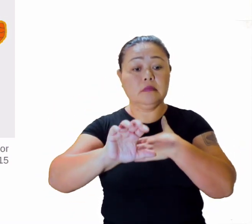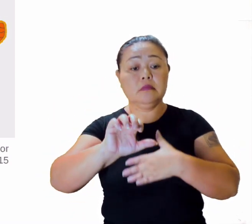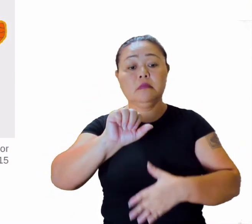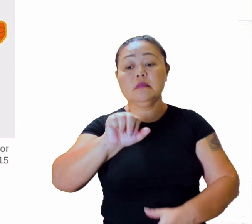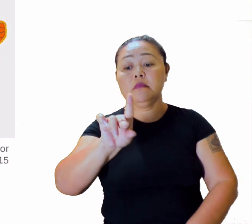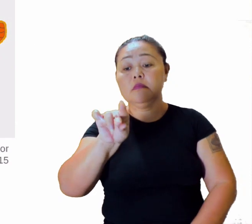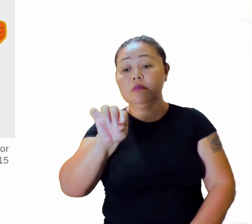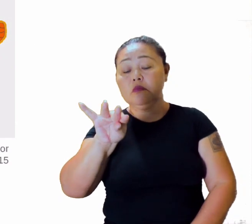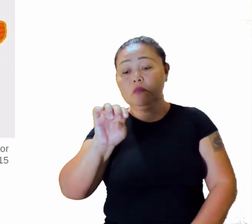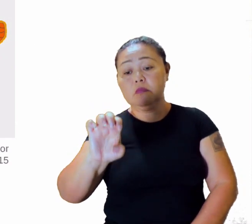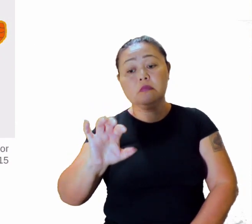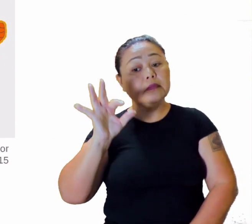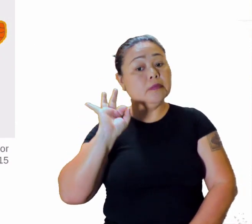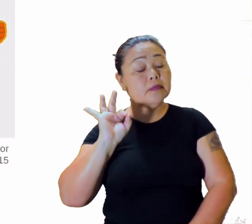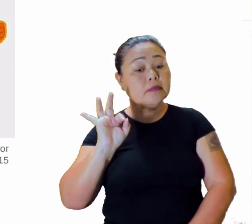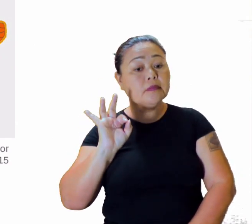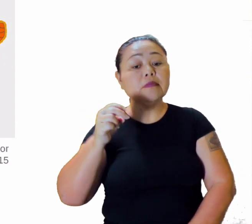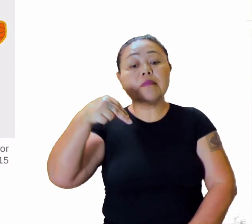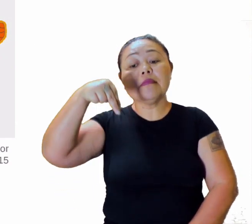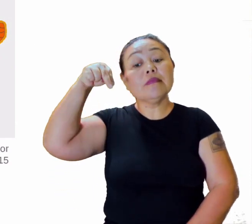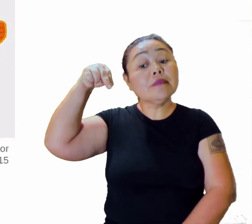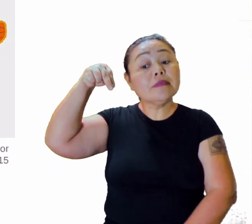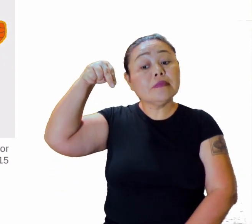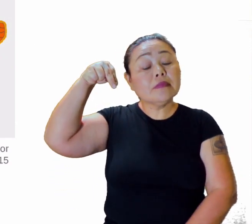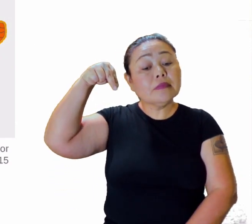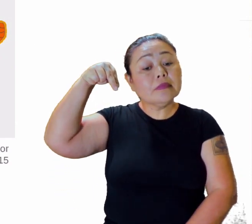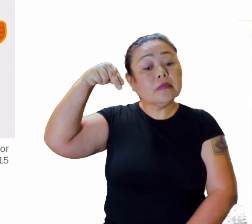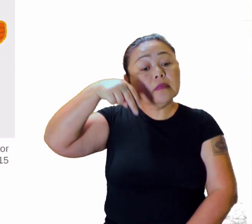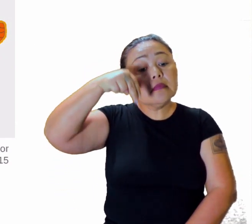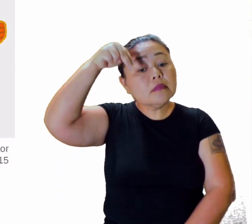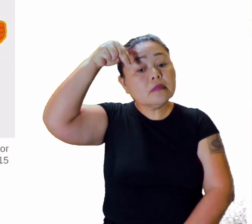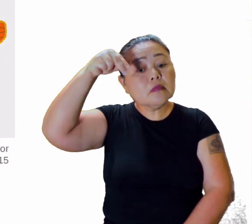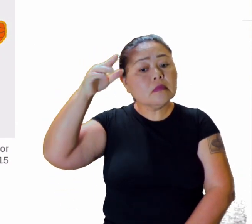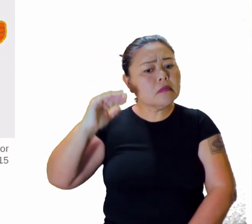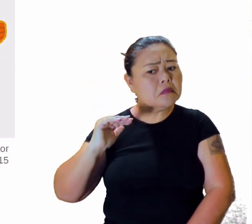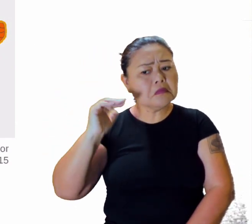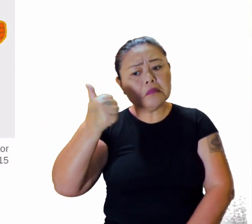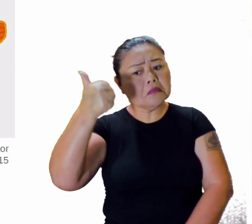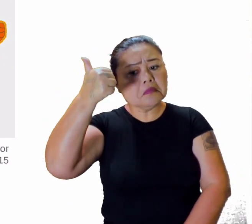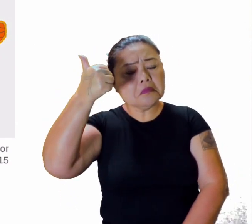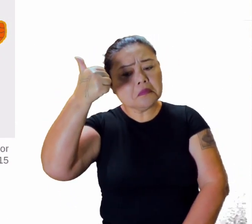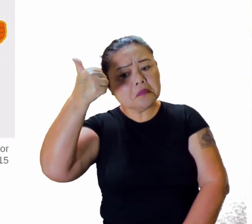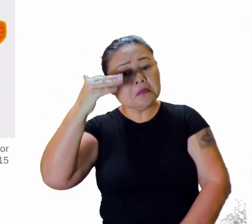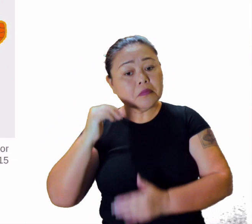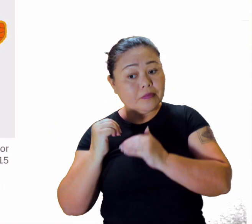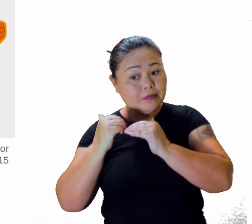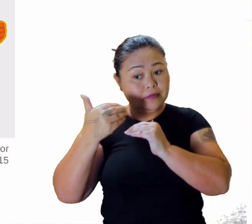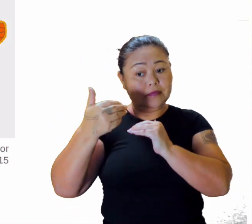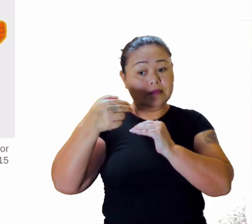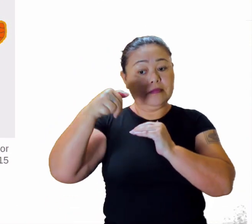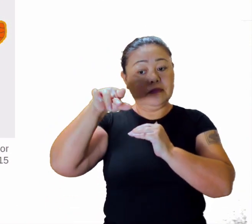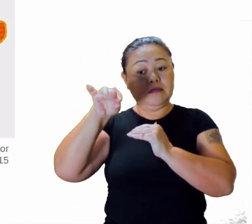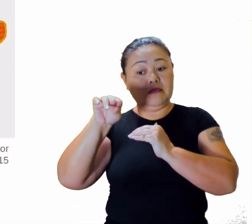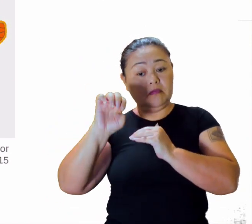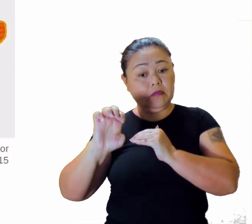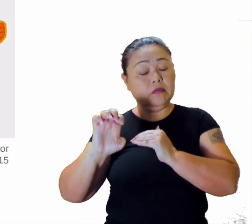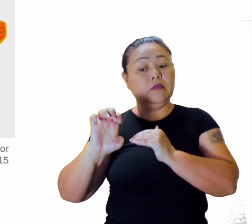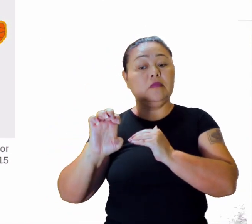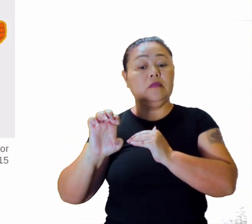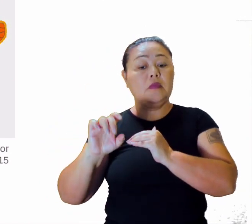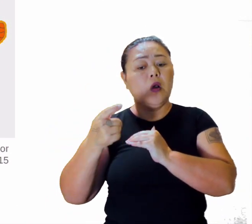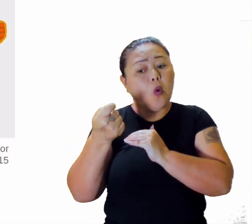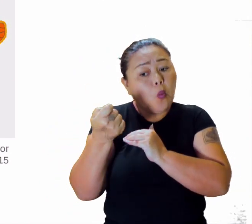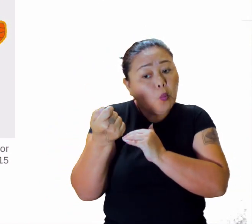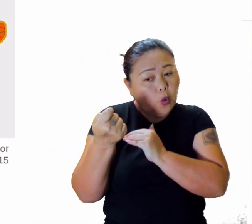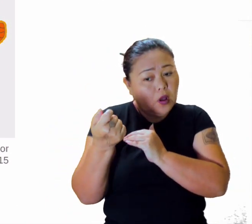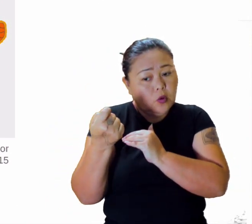Sudeste. Isso mesmo. Beleza? E o Norte? O Norte não está entre as primeiras, mas está à frente do Nordeste, né? Pouca